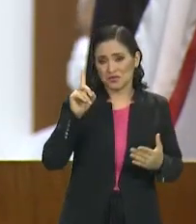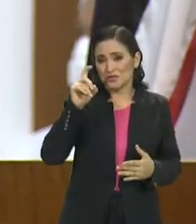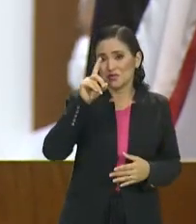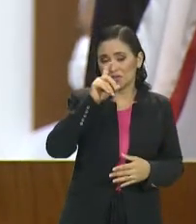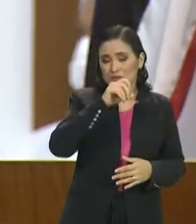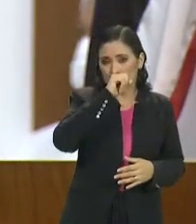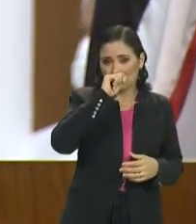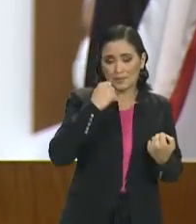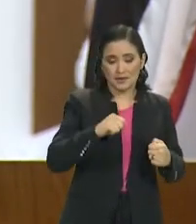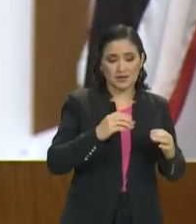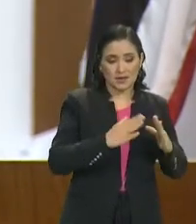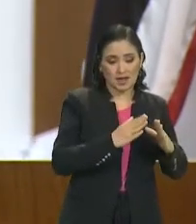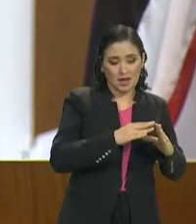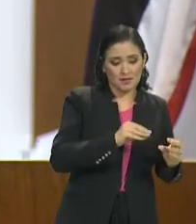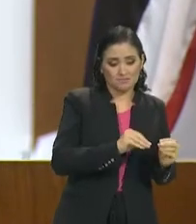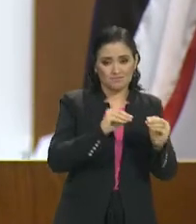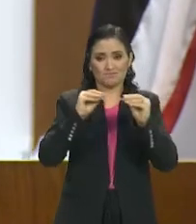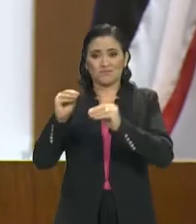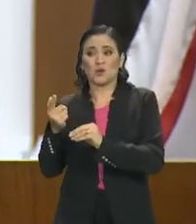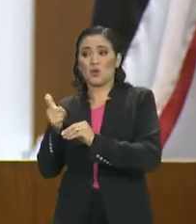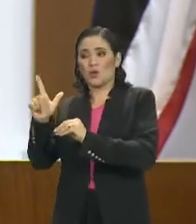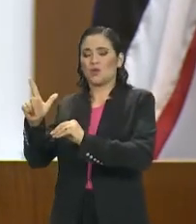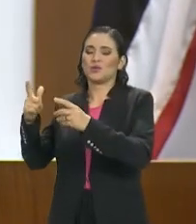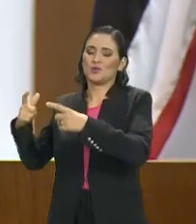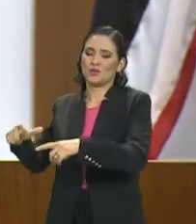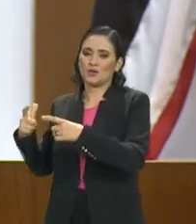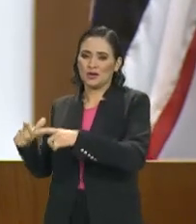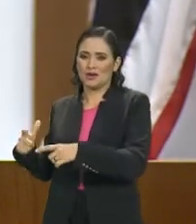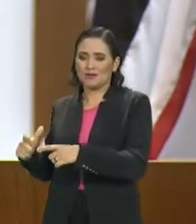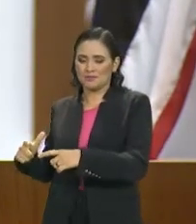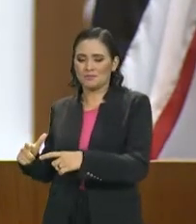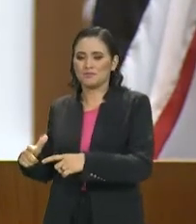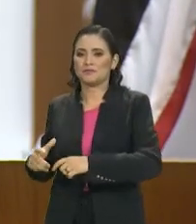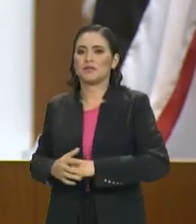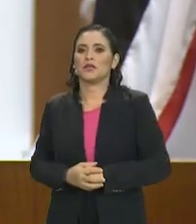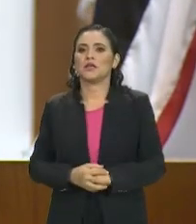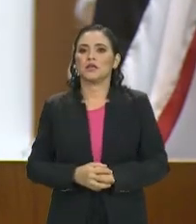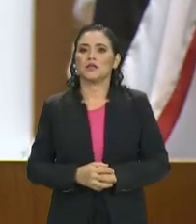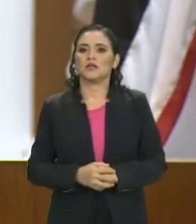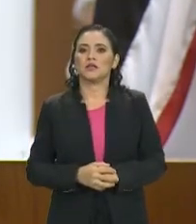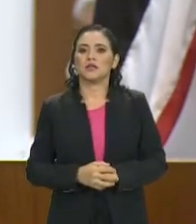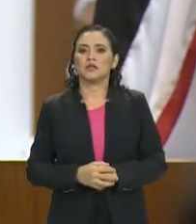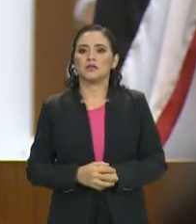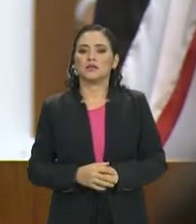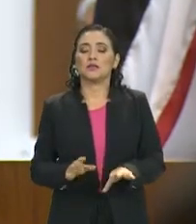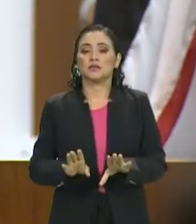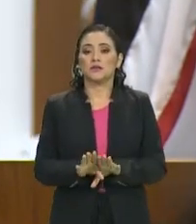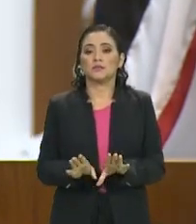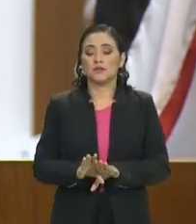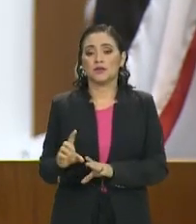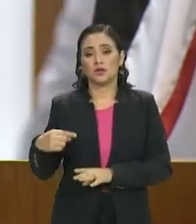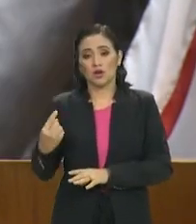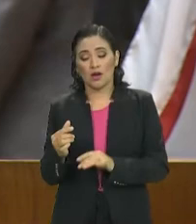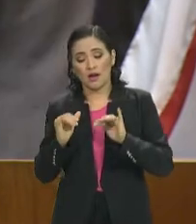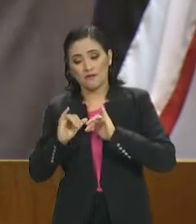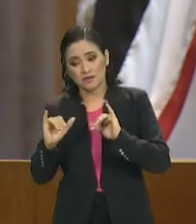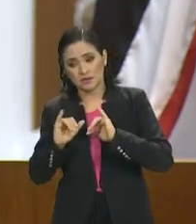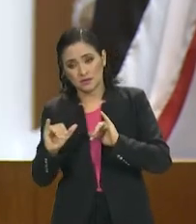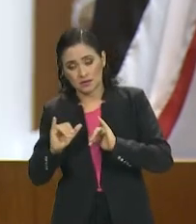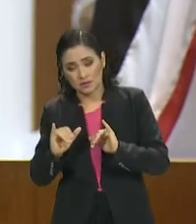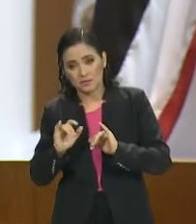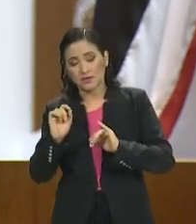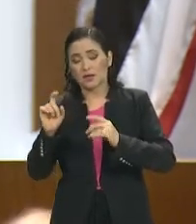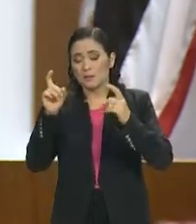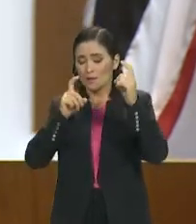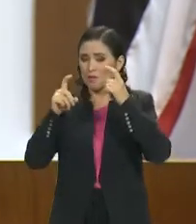casas por conta dessa enchente dos rios. E também nós fazemos esse alerta dessa preocupação das cidades